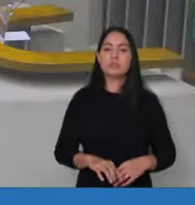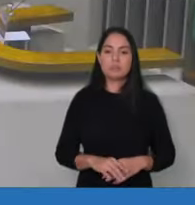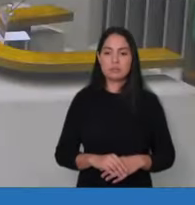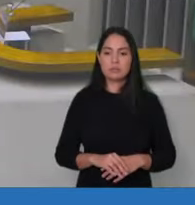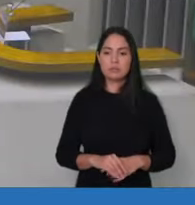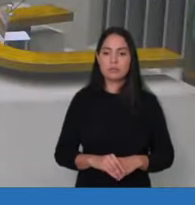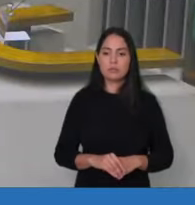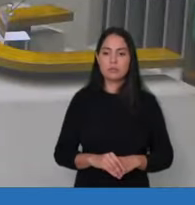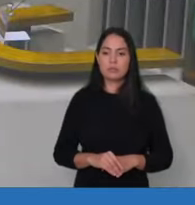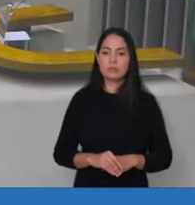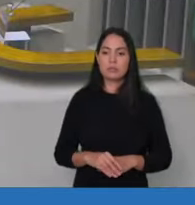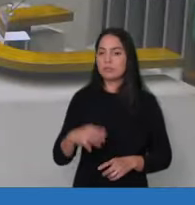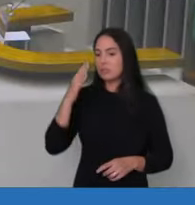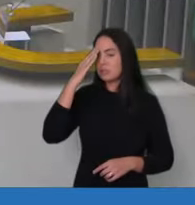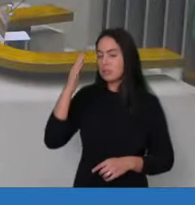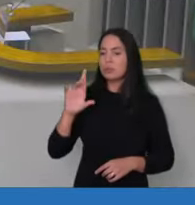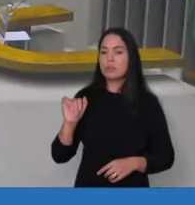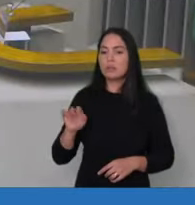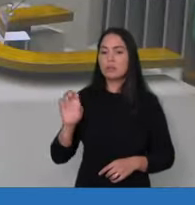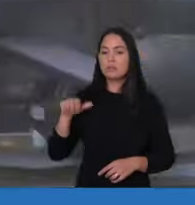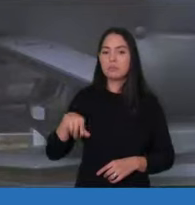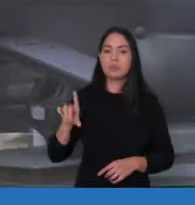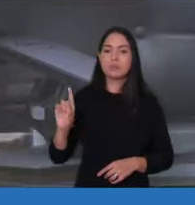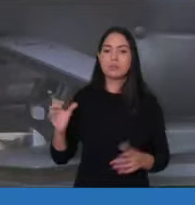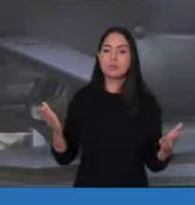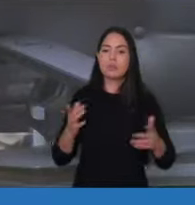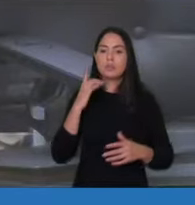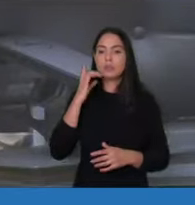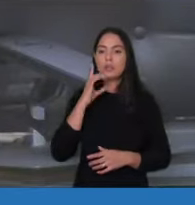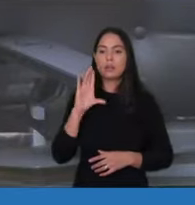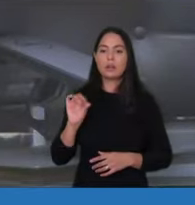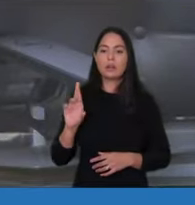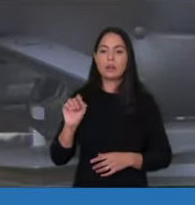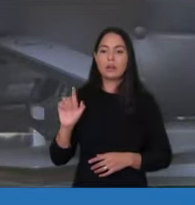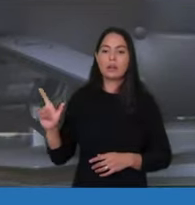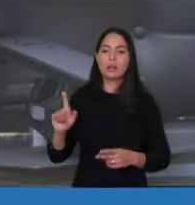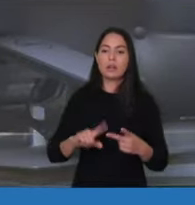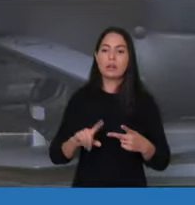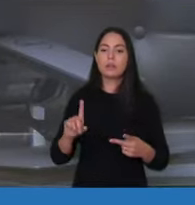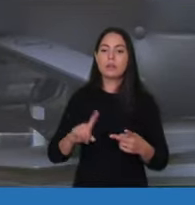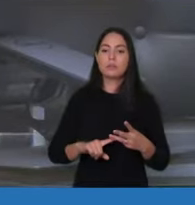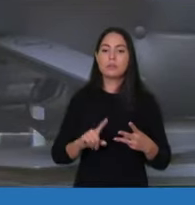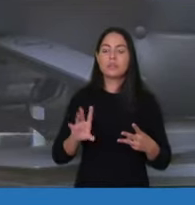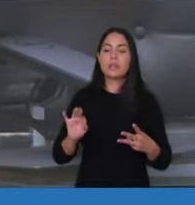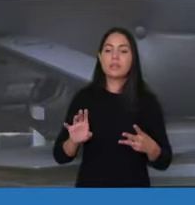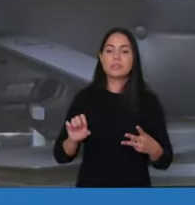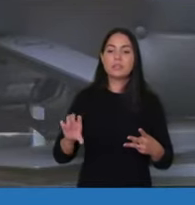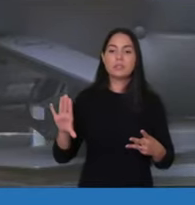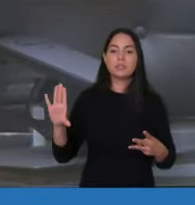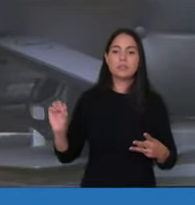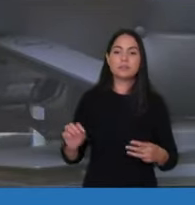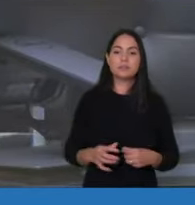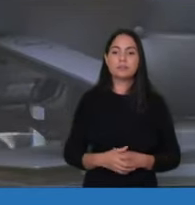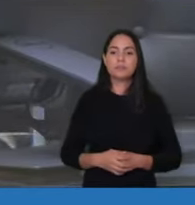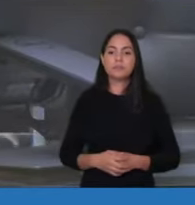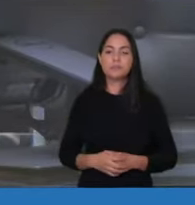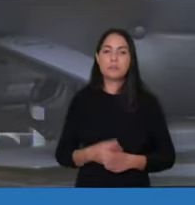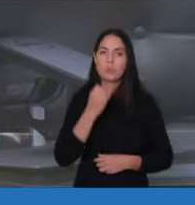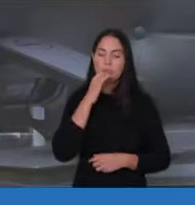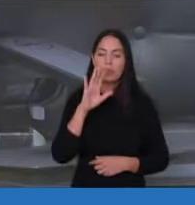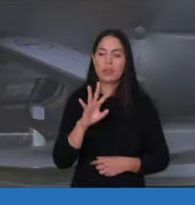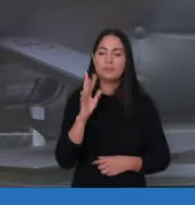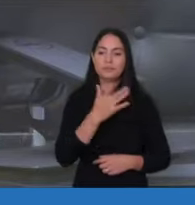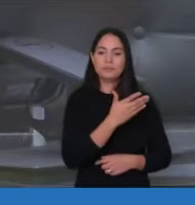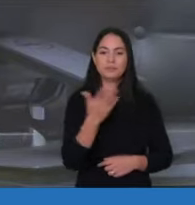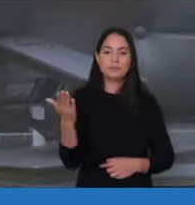Muito obrigada, Raimon. Deputada Carol, depois deputado Tarcísio. Muito obrigada, boa tarde a todas